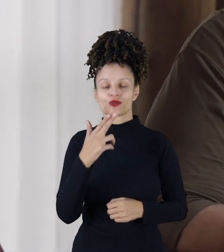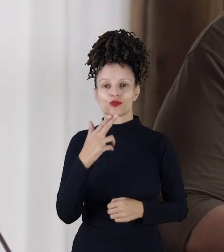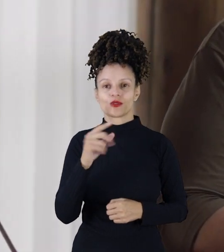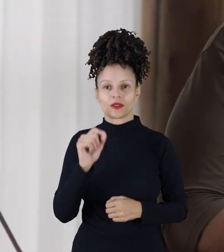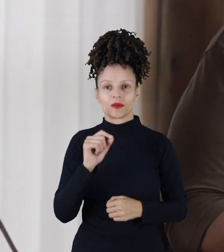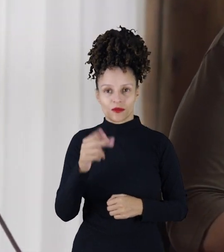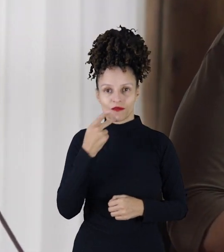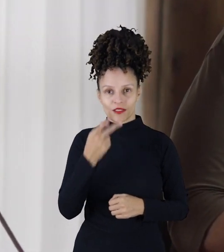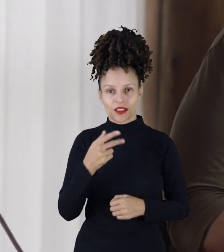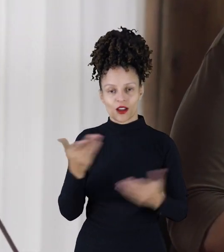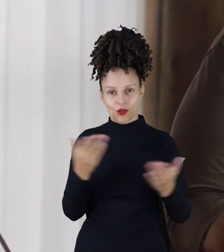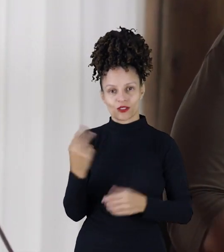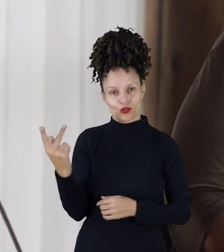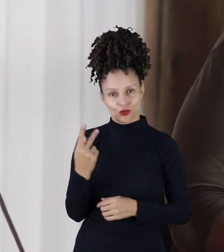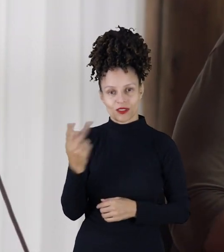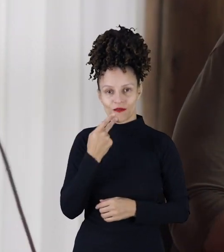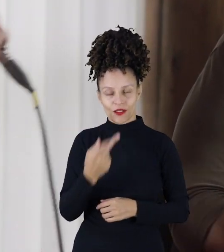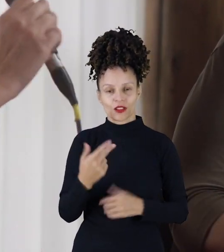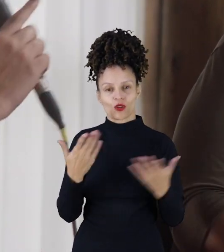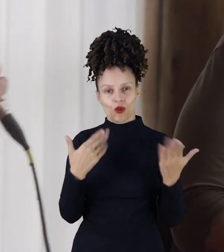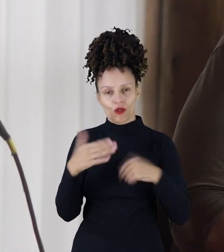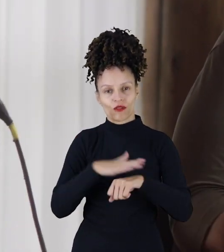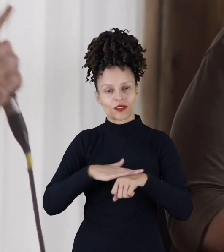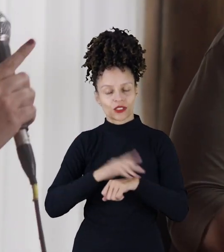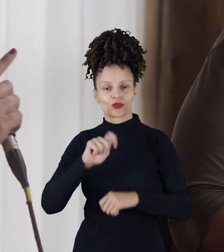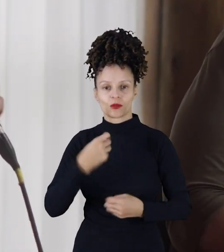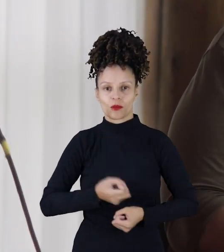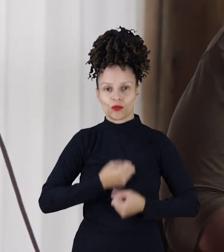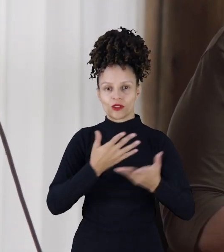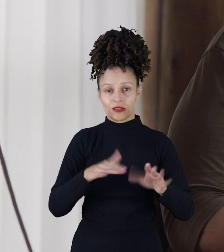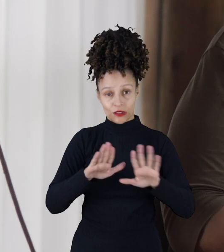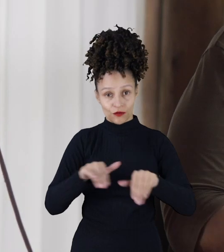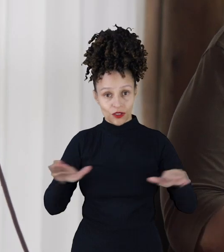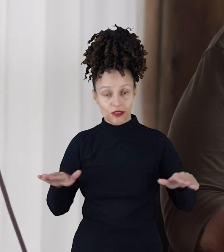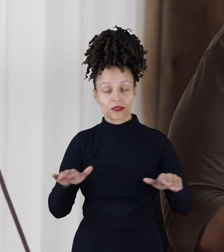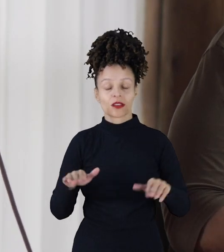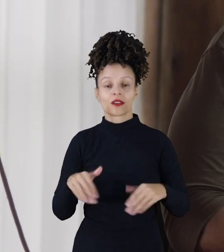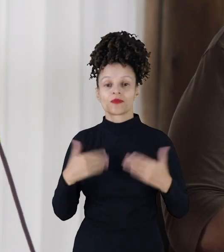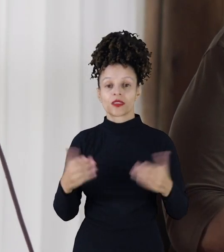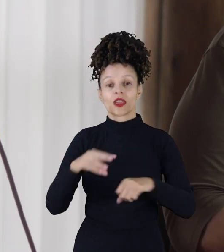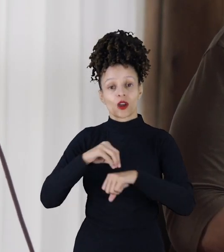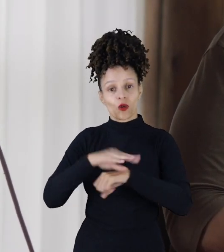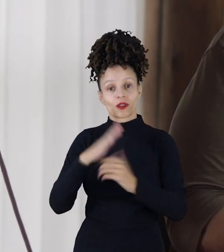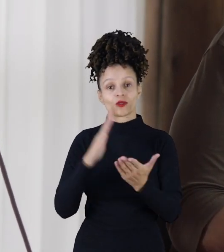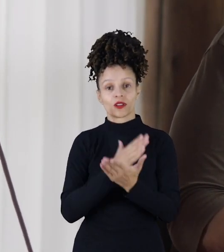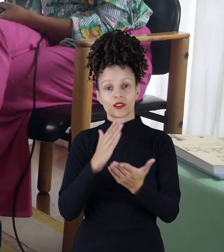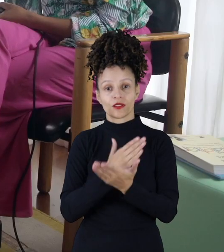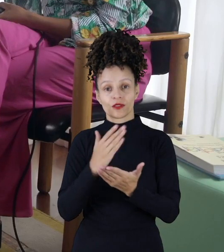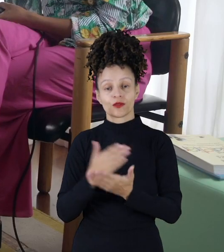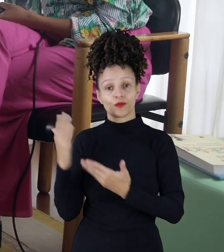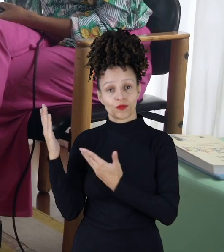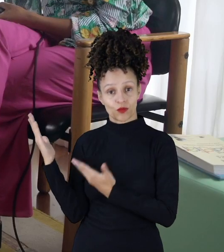Então, eu acho que para ilustrar o que eu estava falando agora, que a gente estava conversando muito sobre poesia e infância,